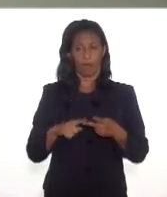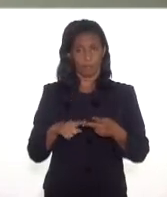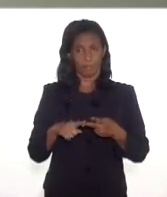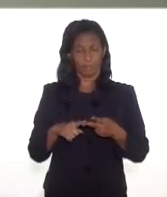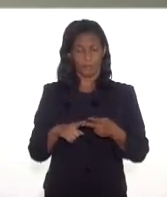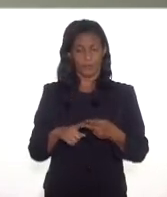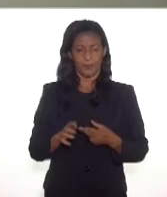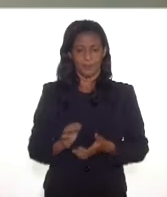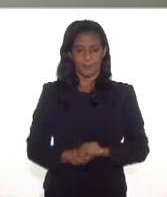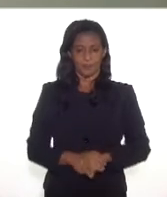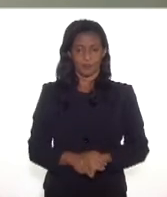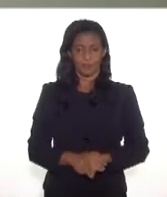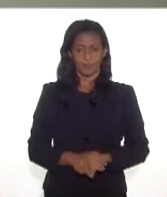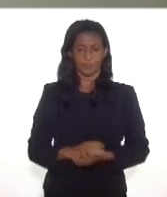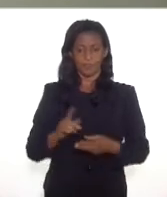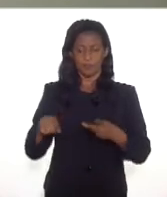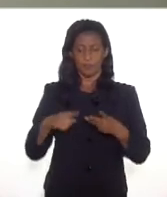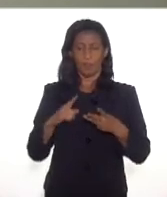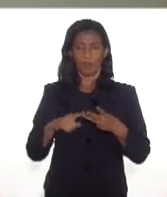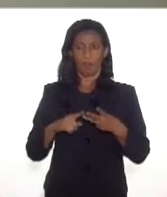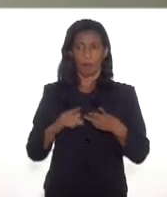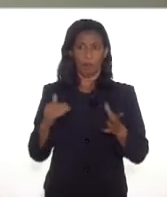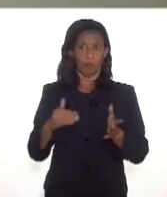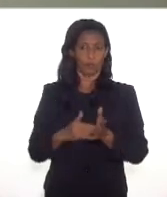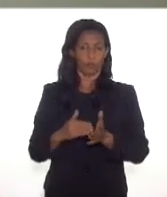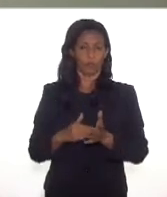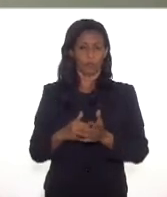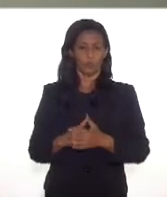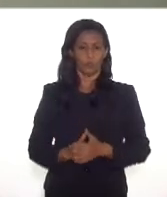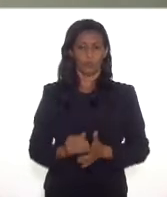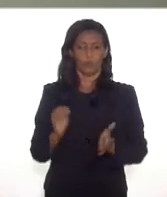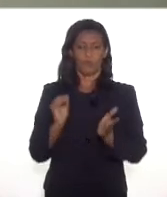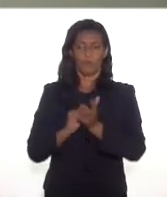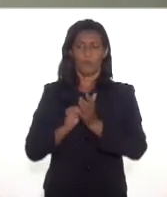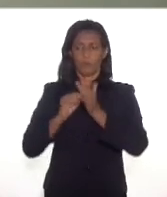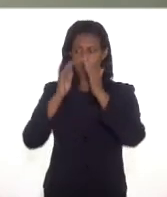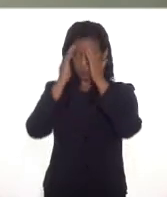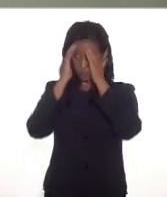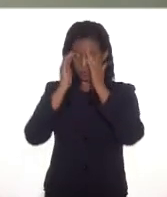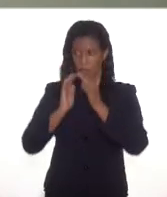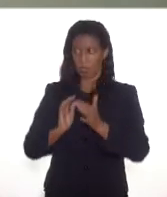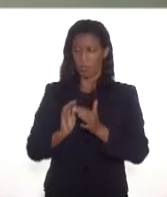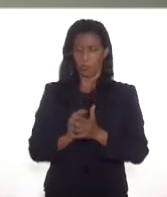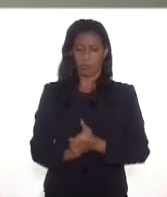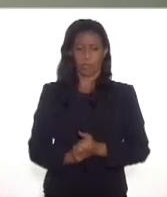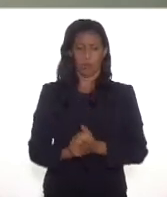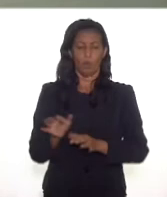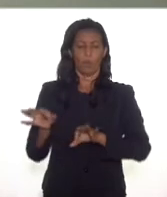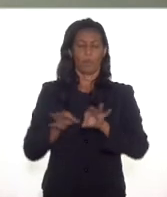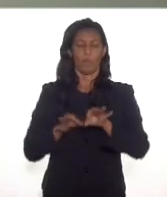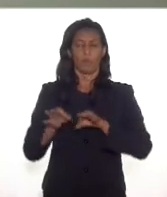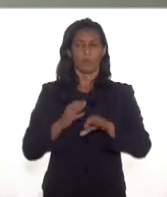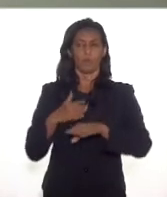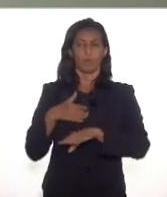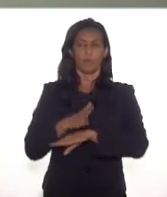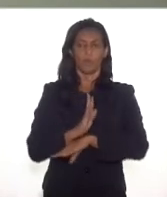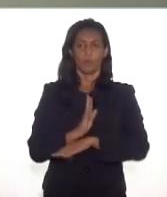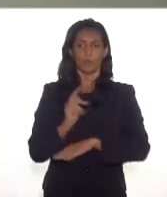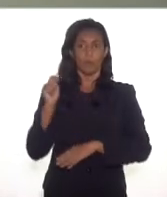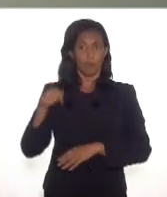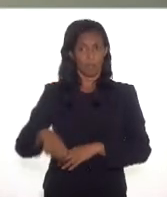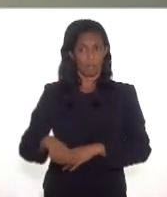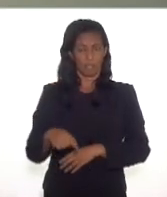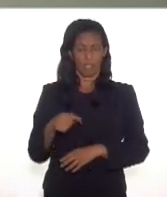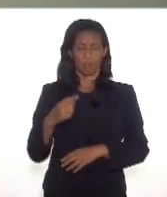assinalar. E o terceiro e último, diz respeito ao projeto que aprovamos aqui,